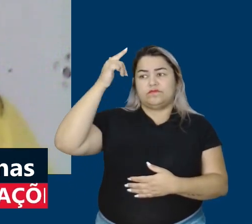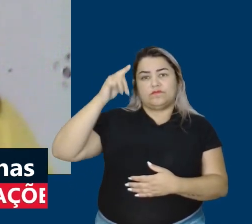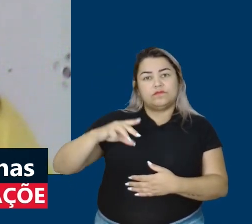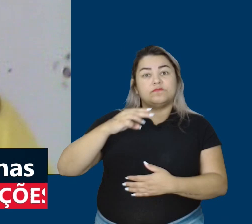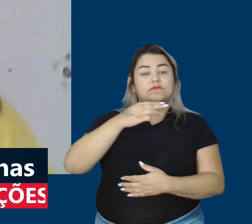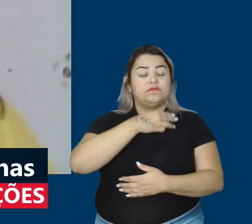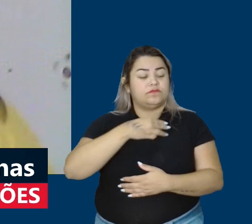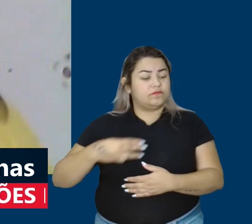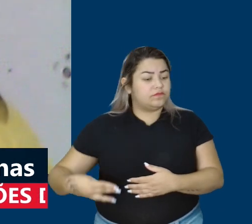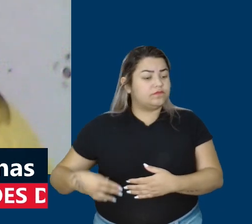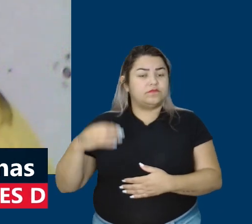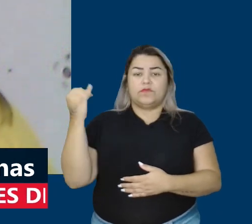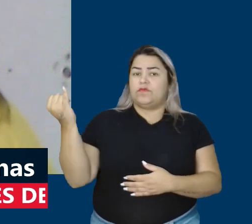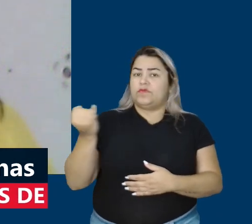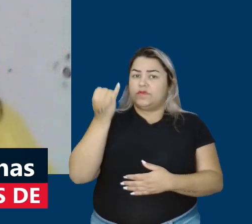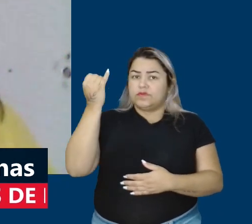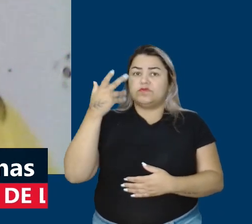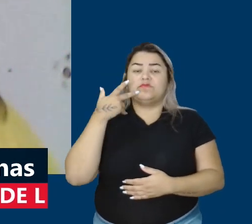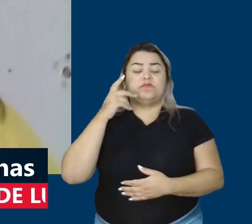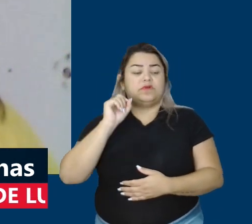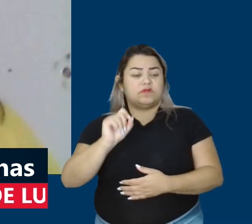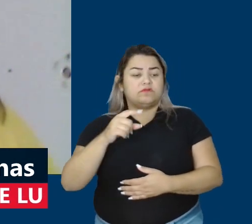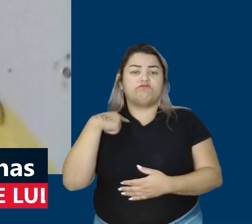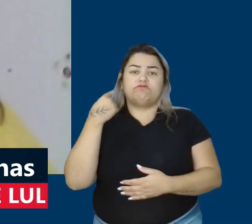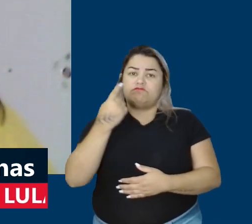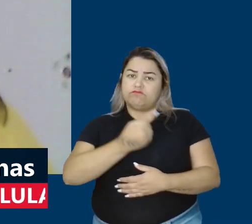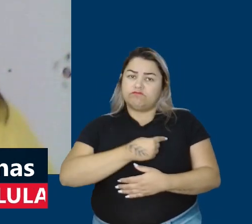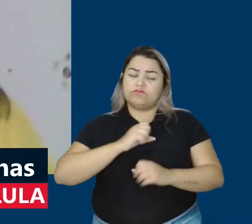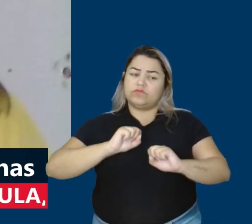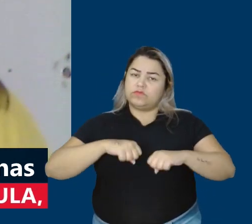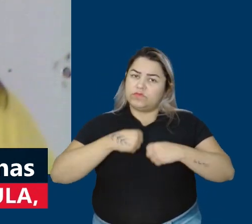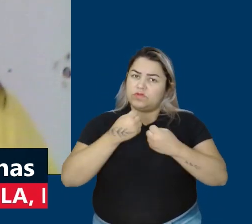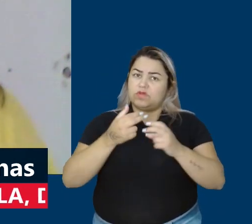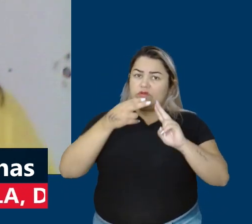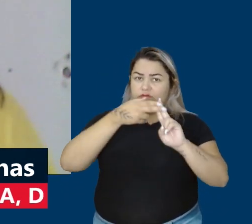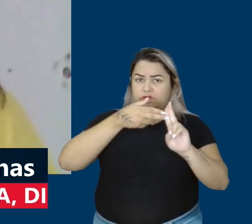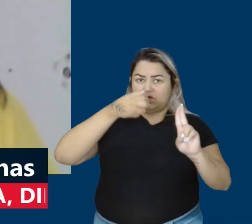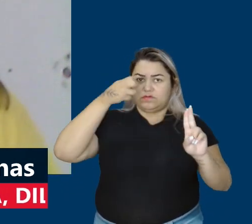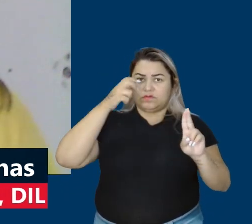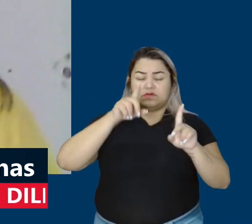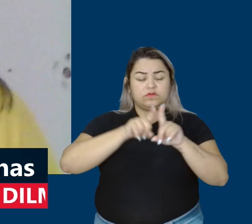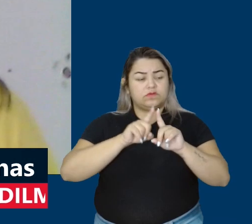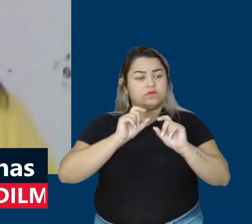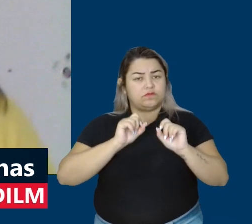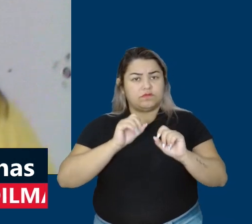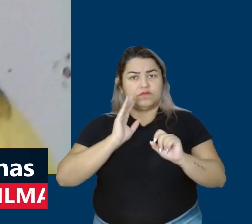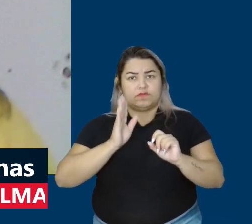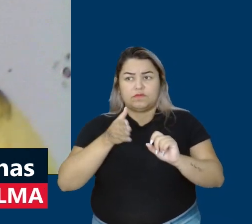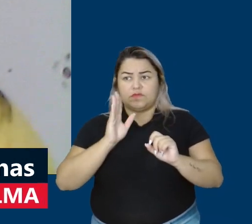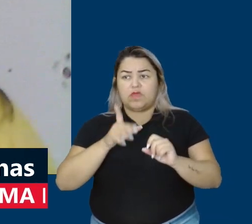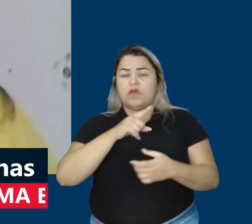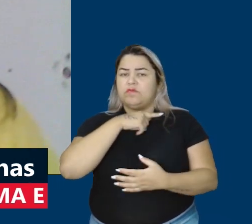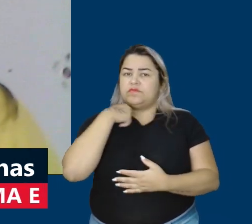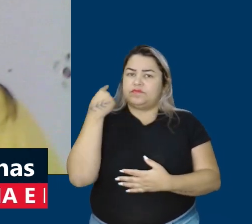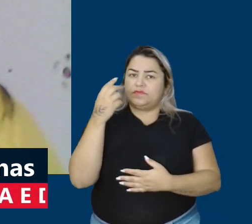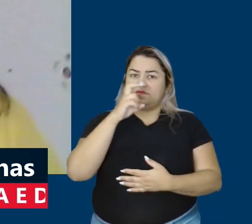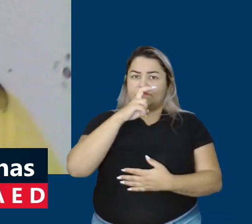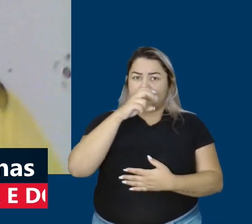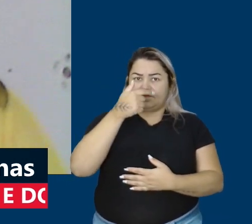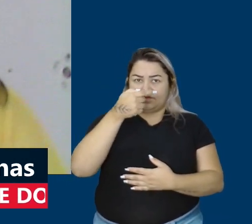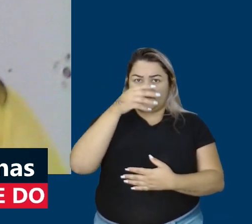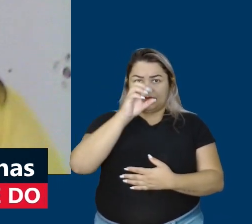foram fundamentais para que a gente colocasse a força-tarefa do SUS, né, que constatou a morte de mais de